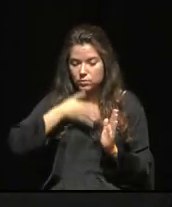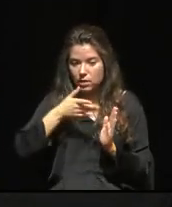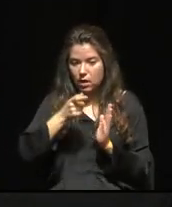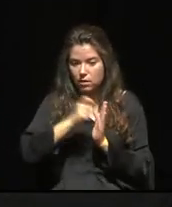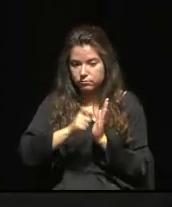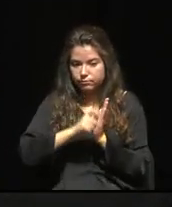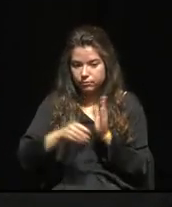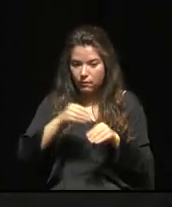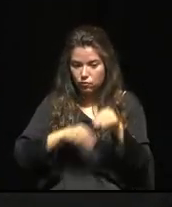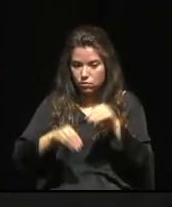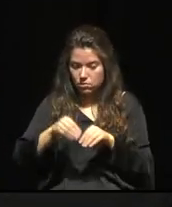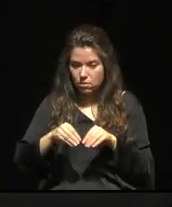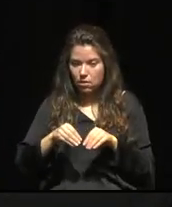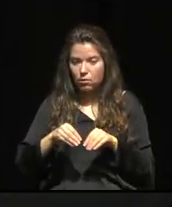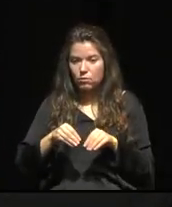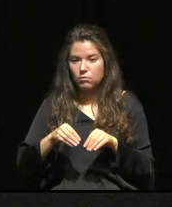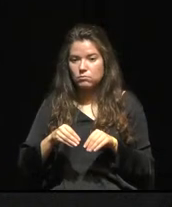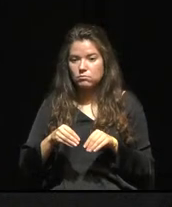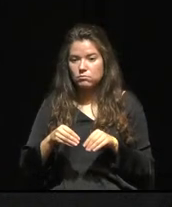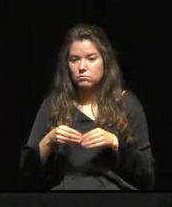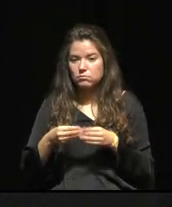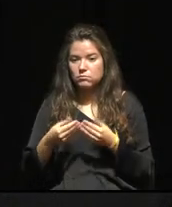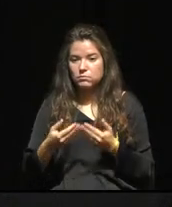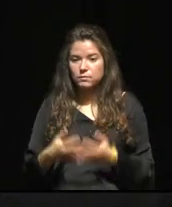declaração de voto escrita sobre este voto